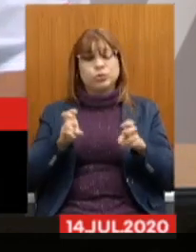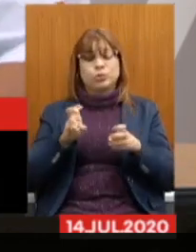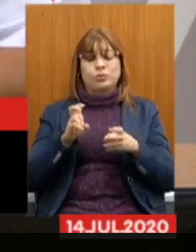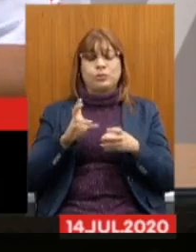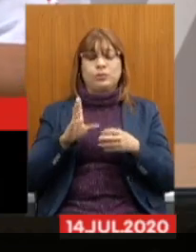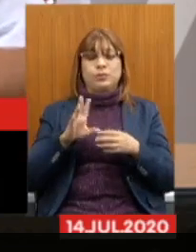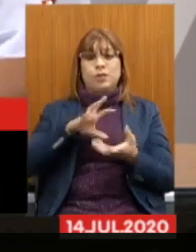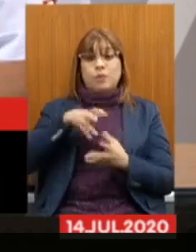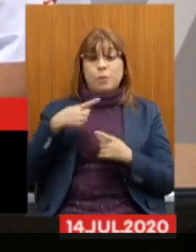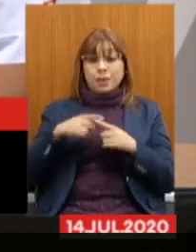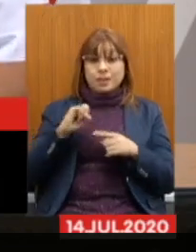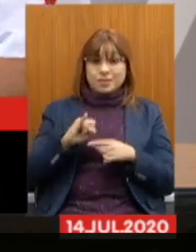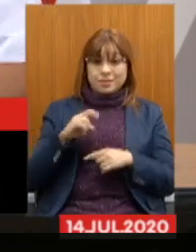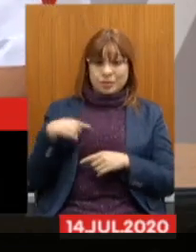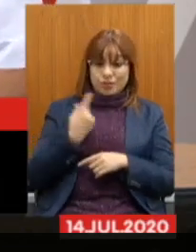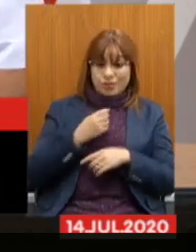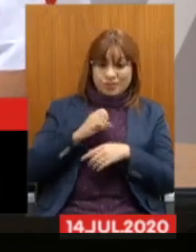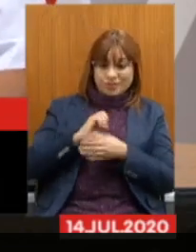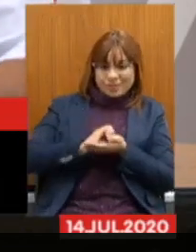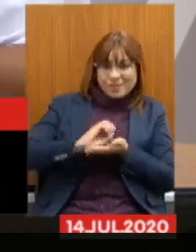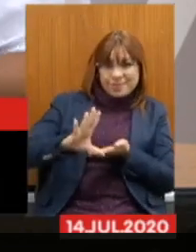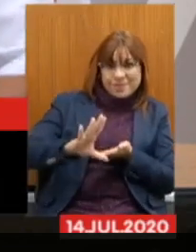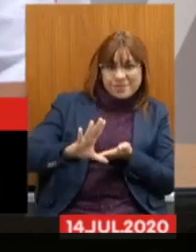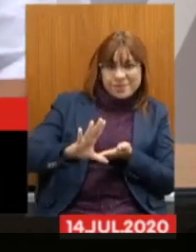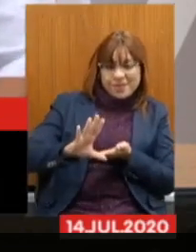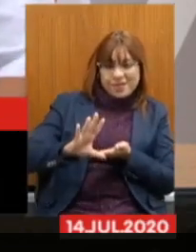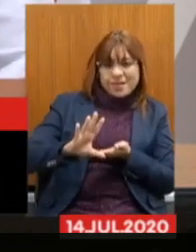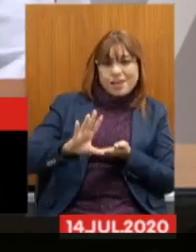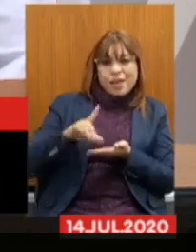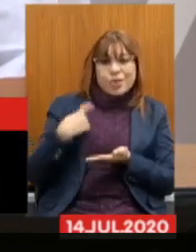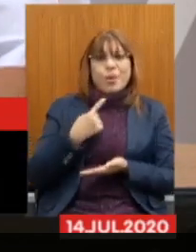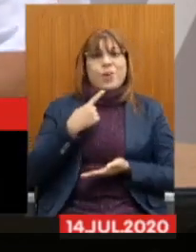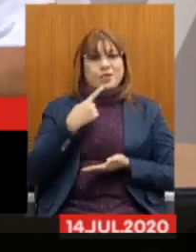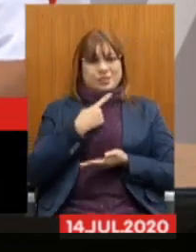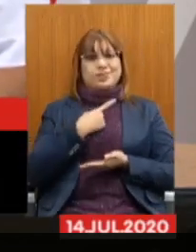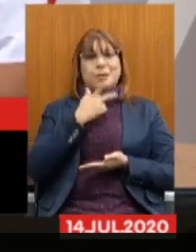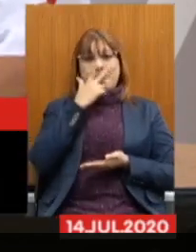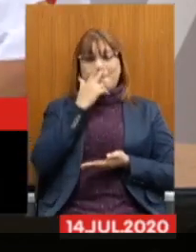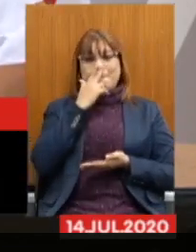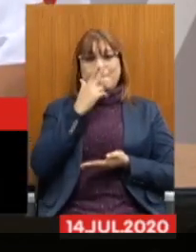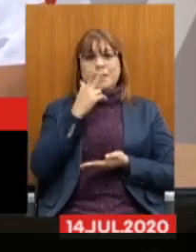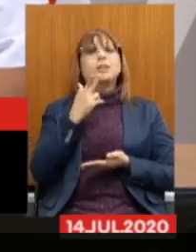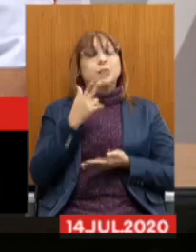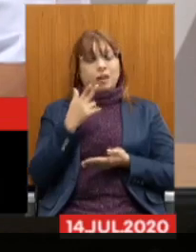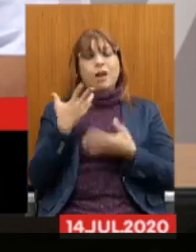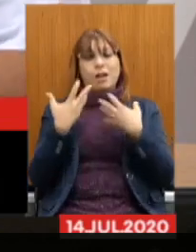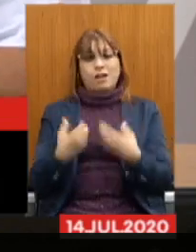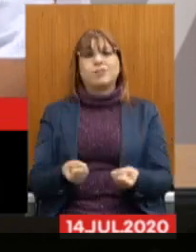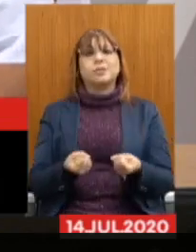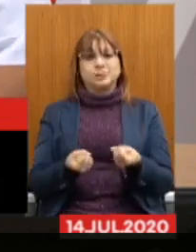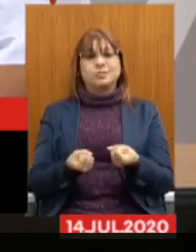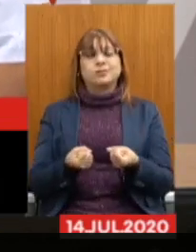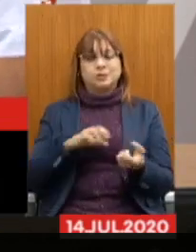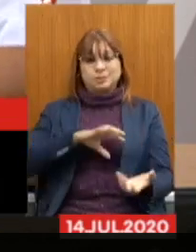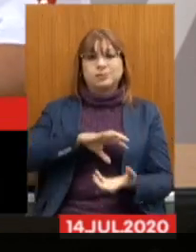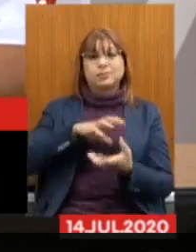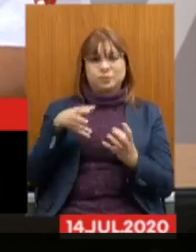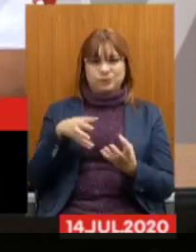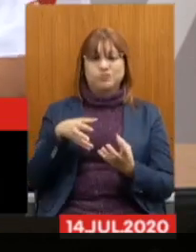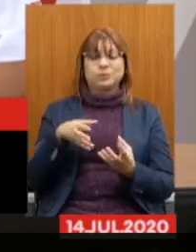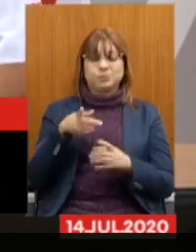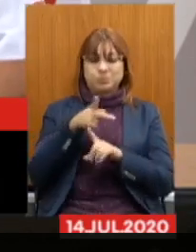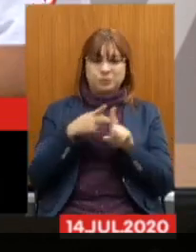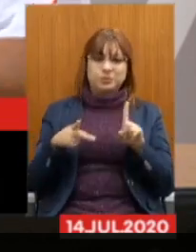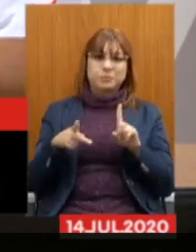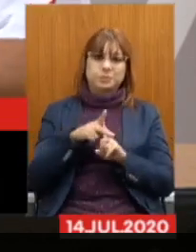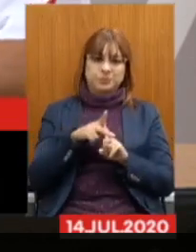mandamos esse formulário respondido ao nosso ver, a gente está legitimando uma reforma